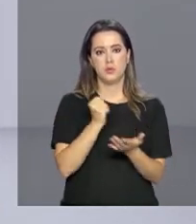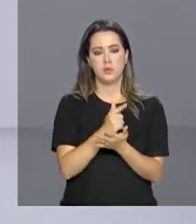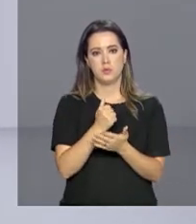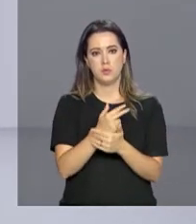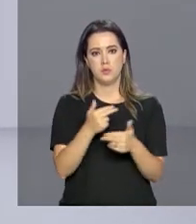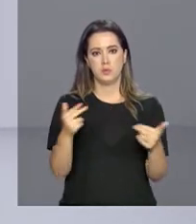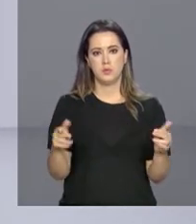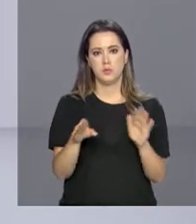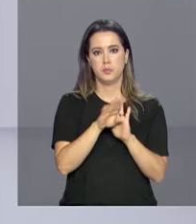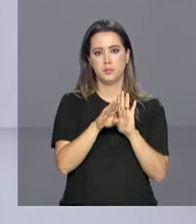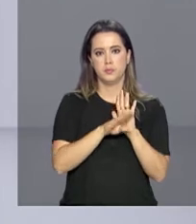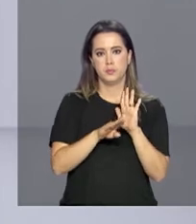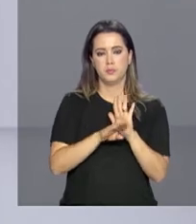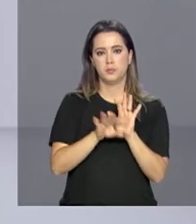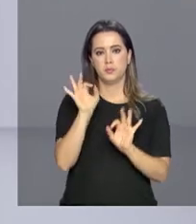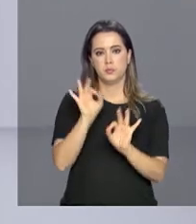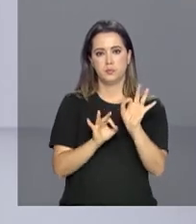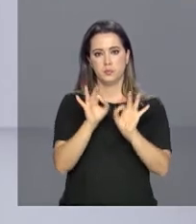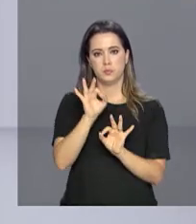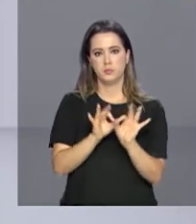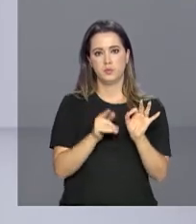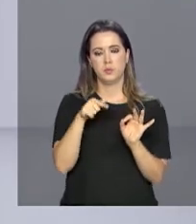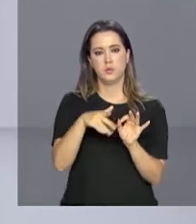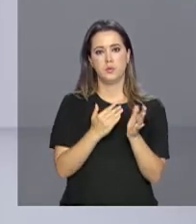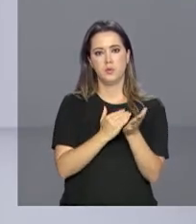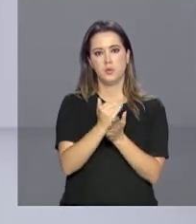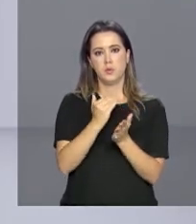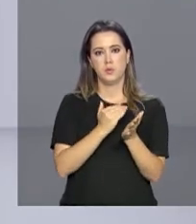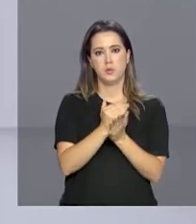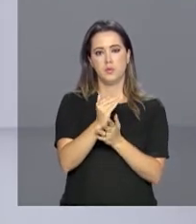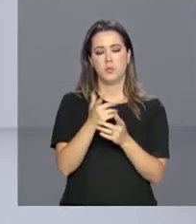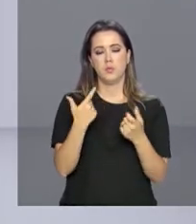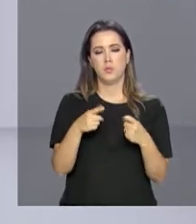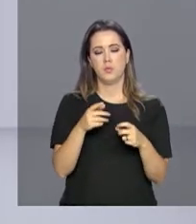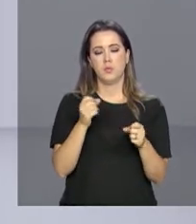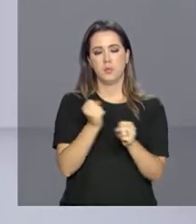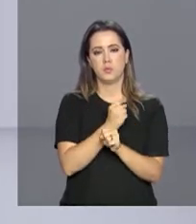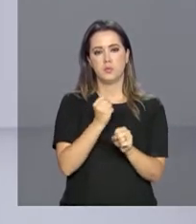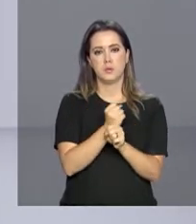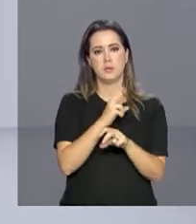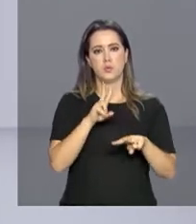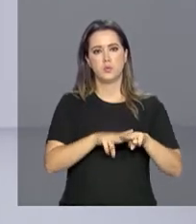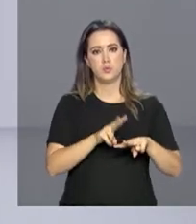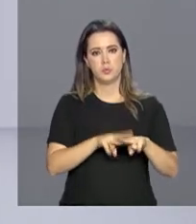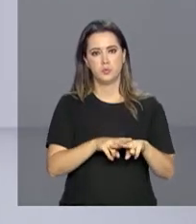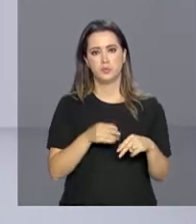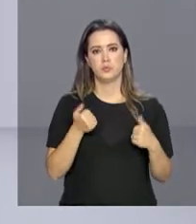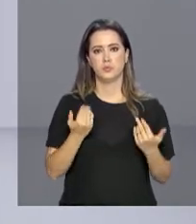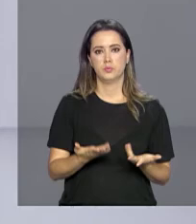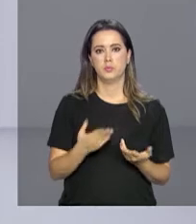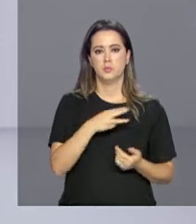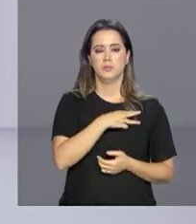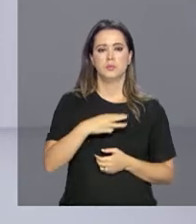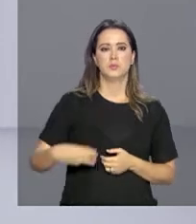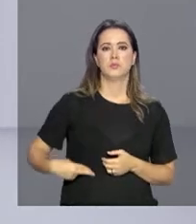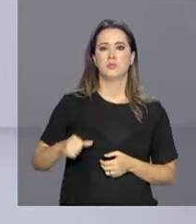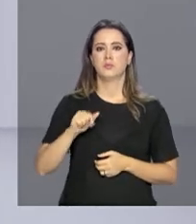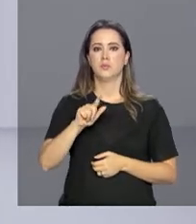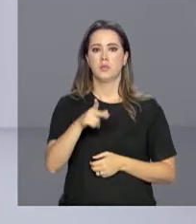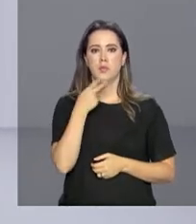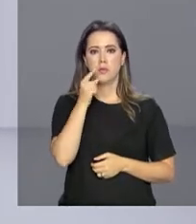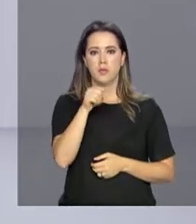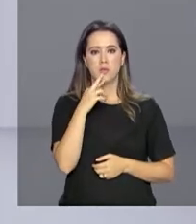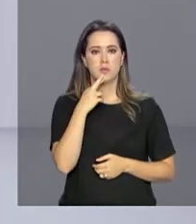aquisição de equipamentos e projetos estruturantes como a implantação de presídios o ministro raul jugmann para os resultados